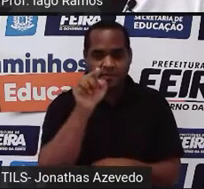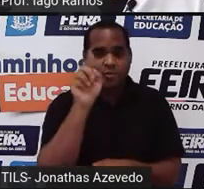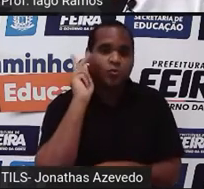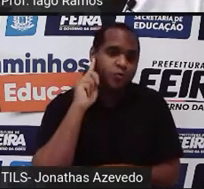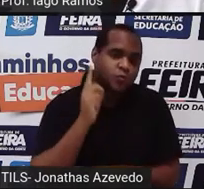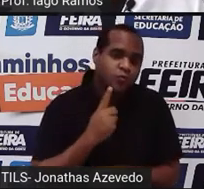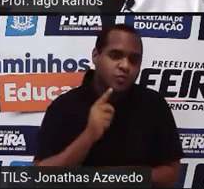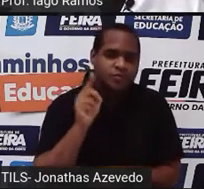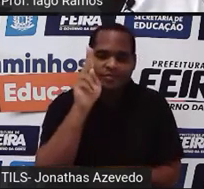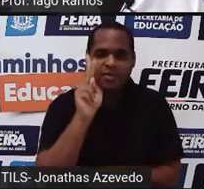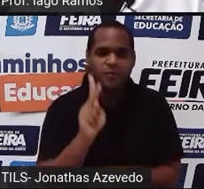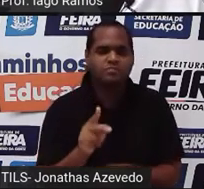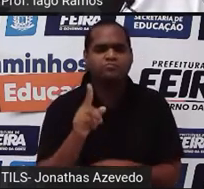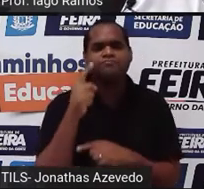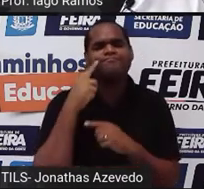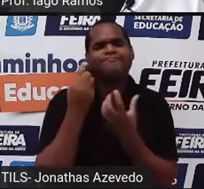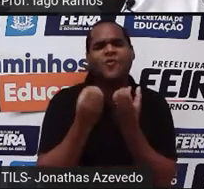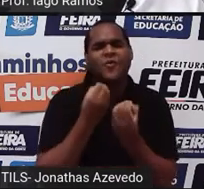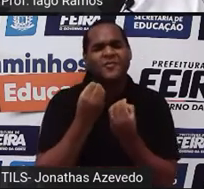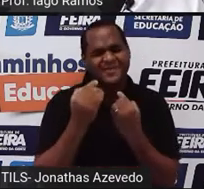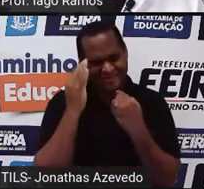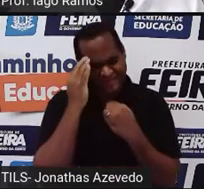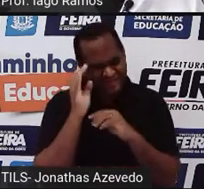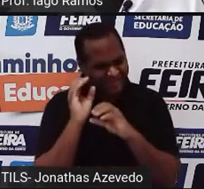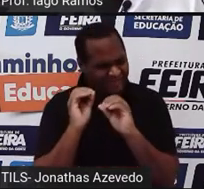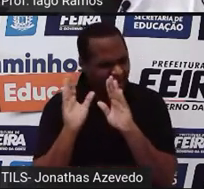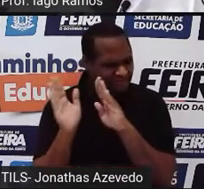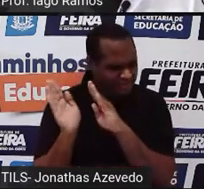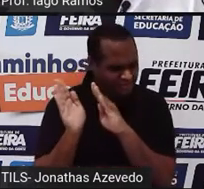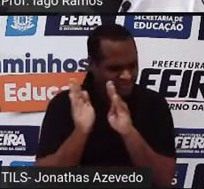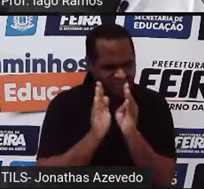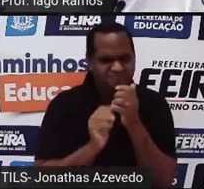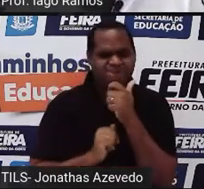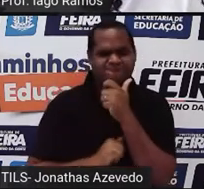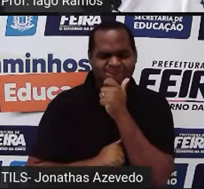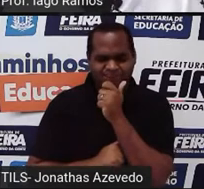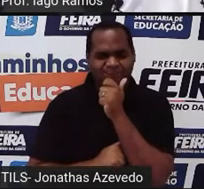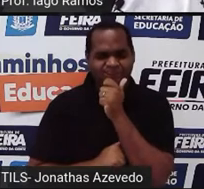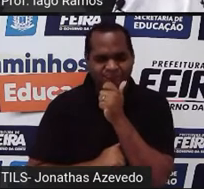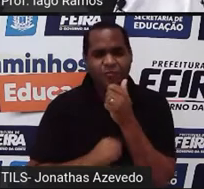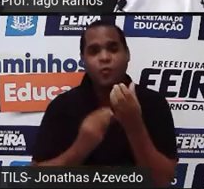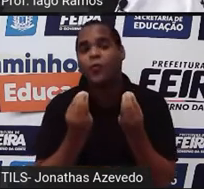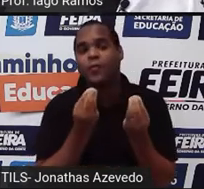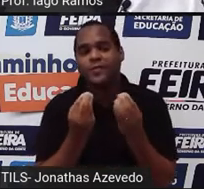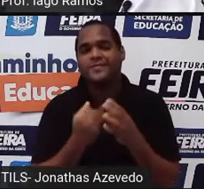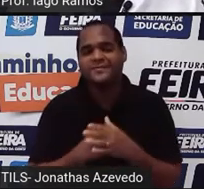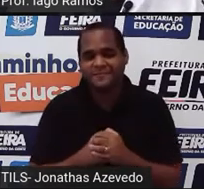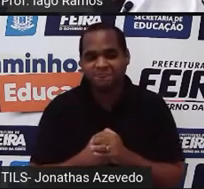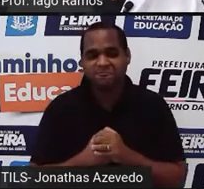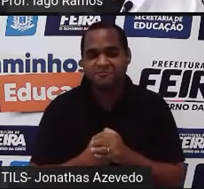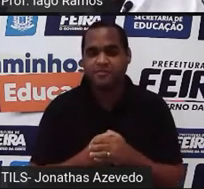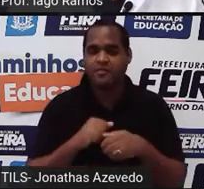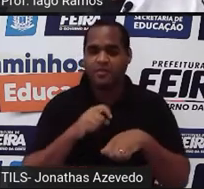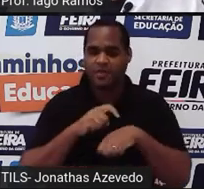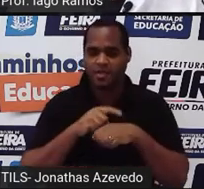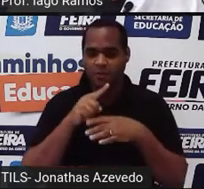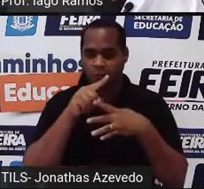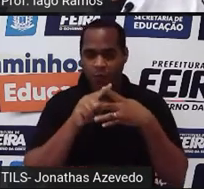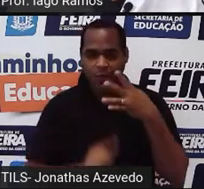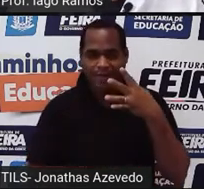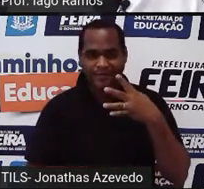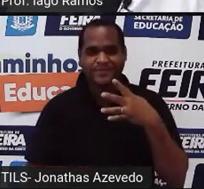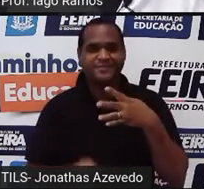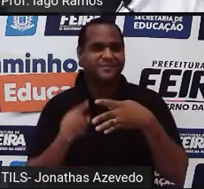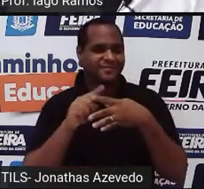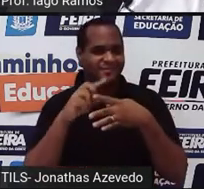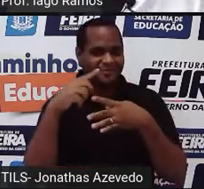do professor Iago, o quanto foi que eu consegui entender? E aí a gente sempre dá quatro opções,